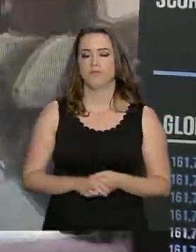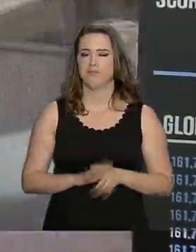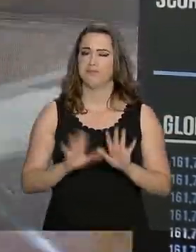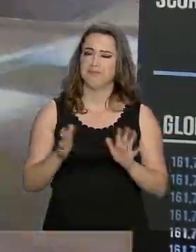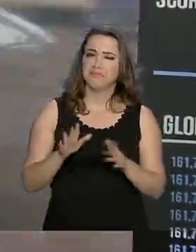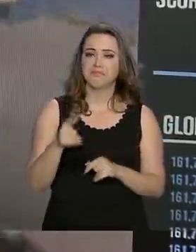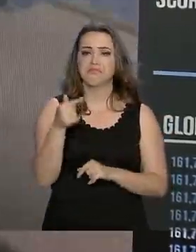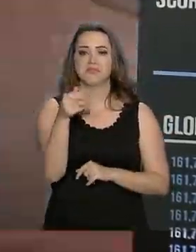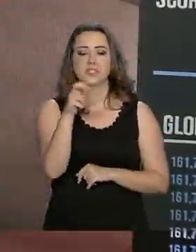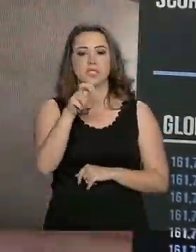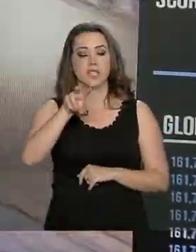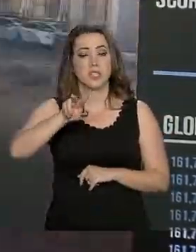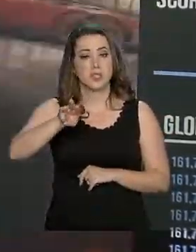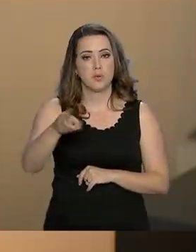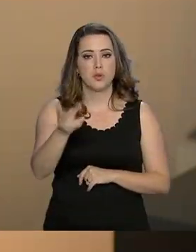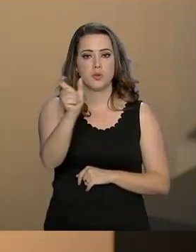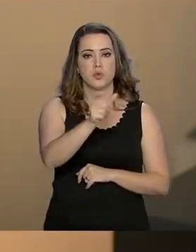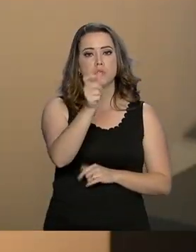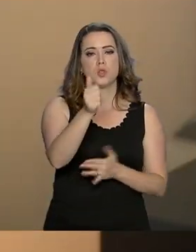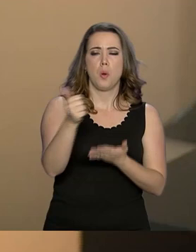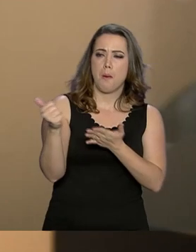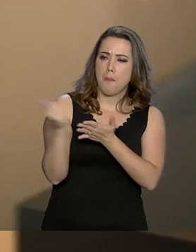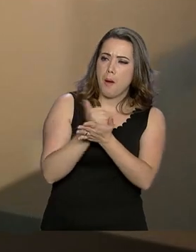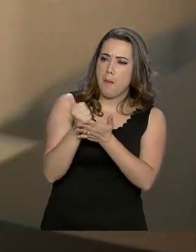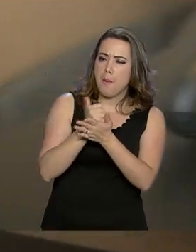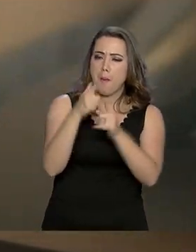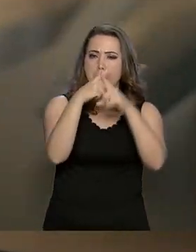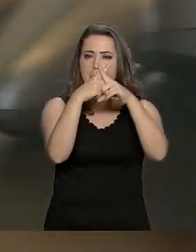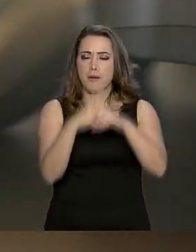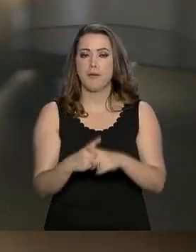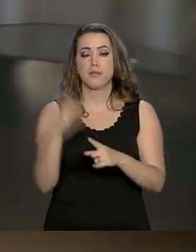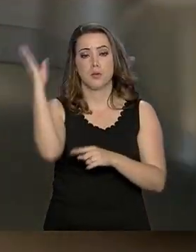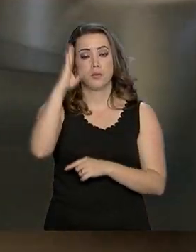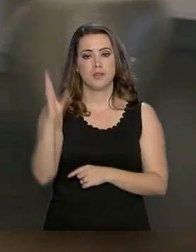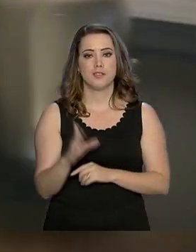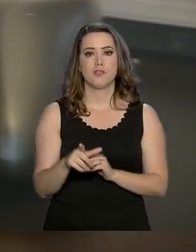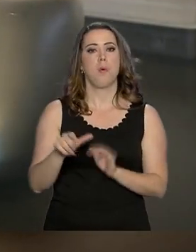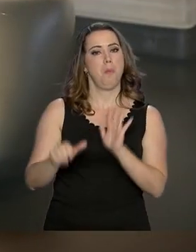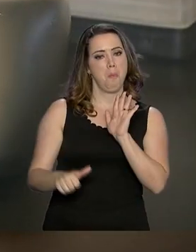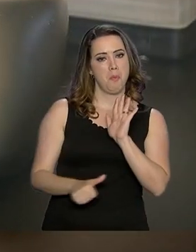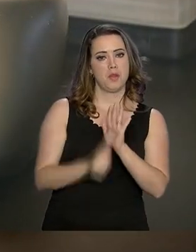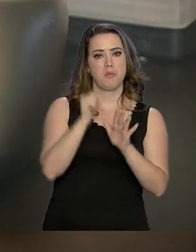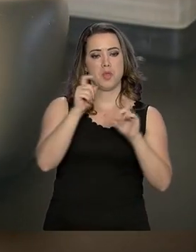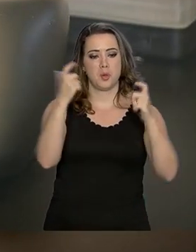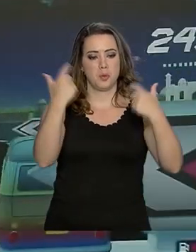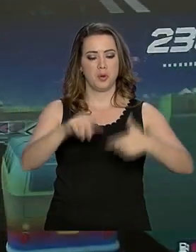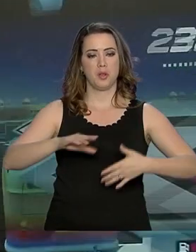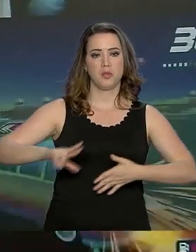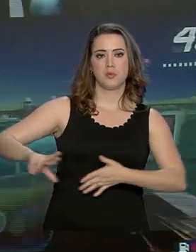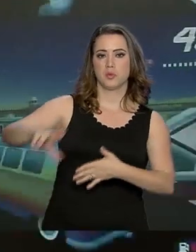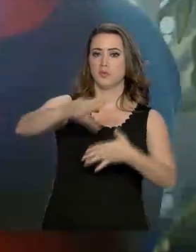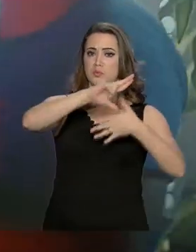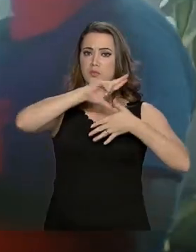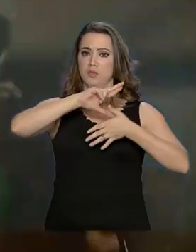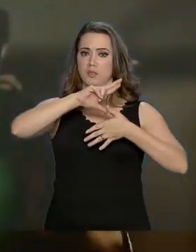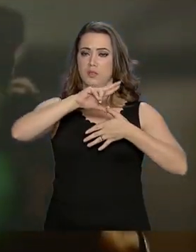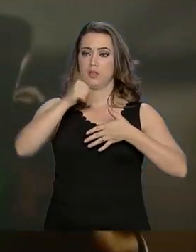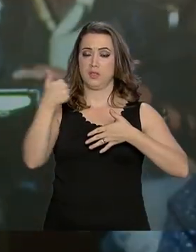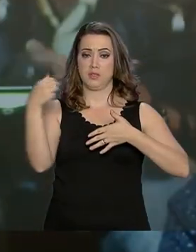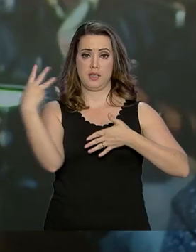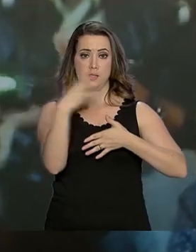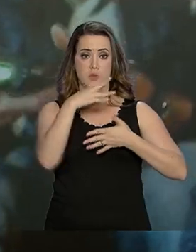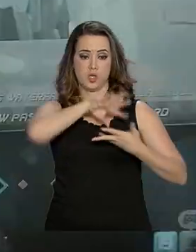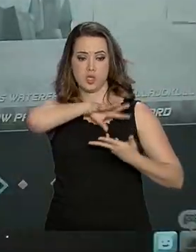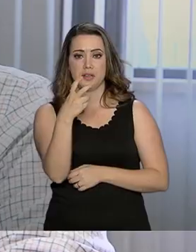pessoas jogam videogame no brasil o volume de jogadores coloca o país em primeiro lugar entre latino americanos em 13º no ranking